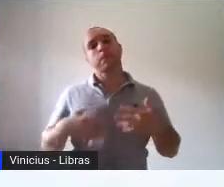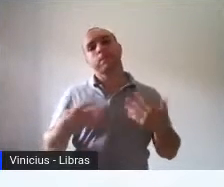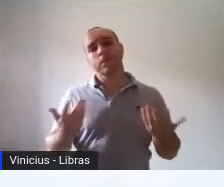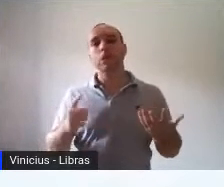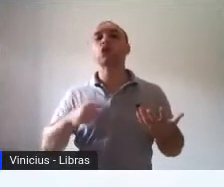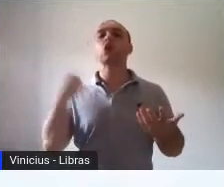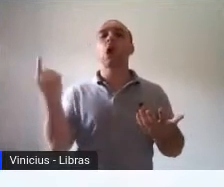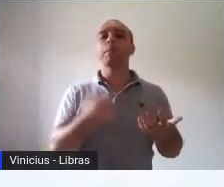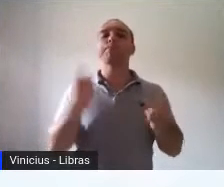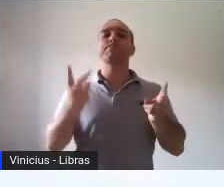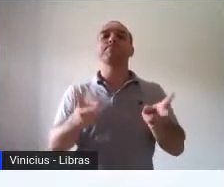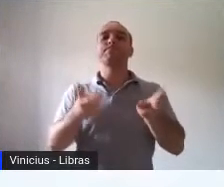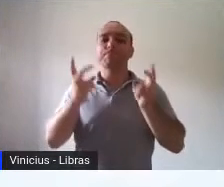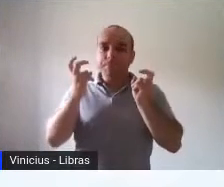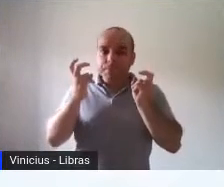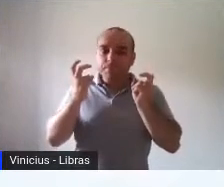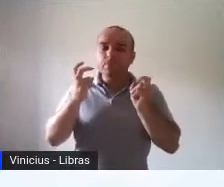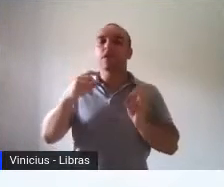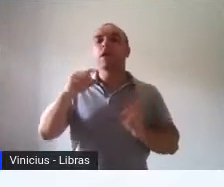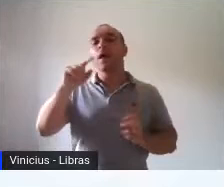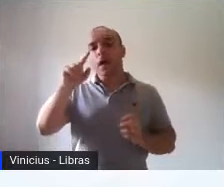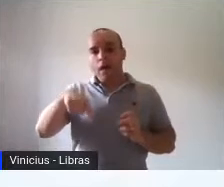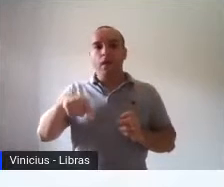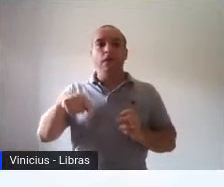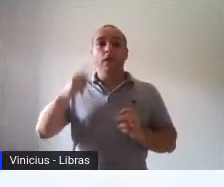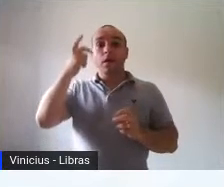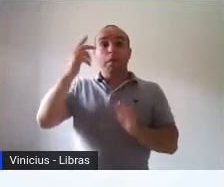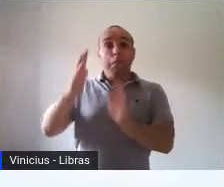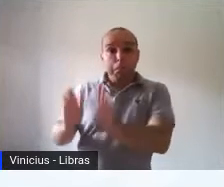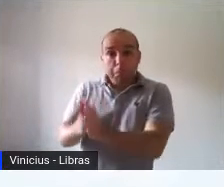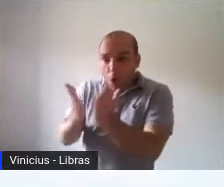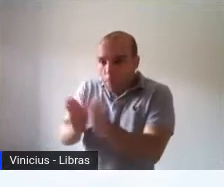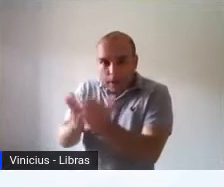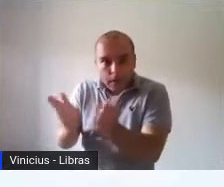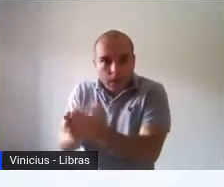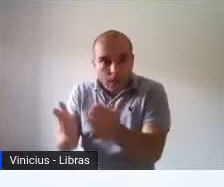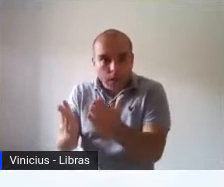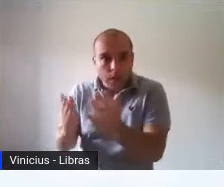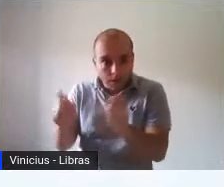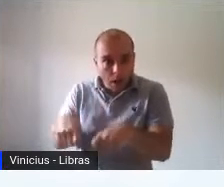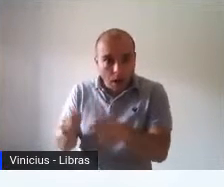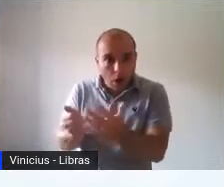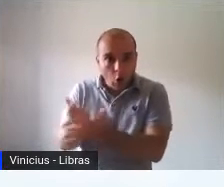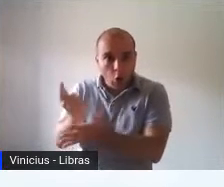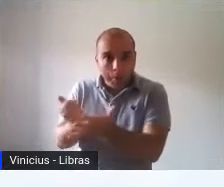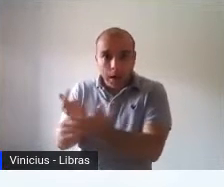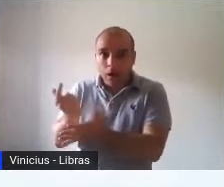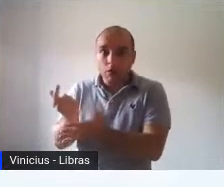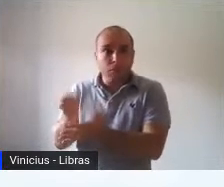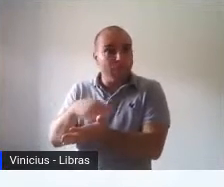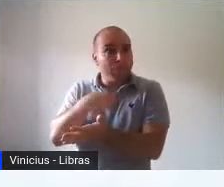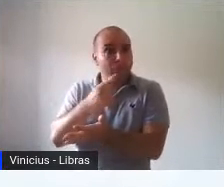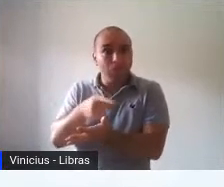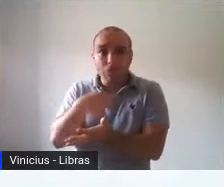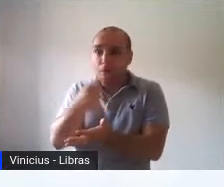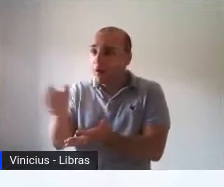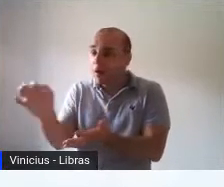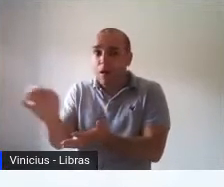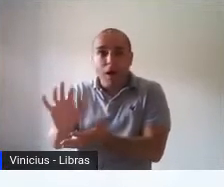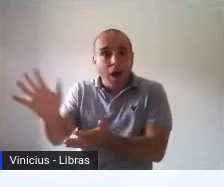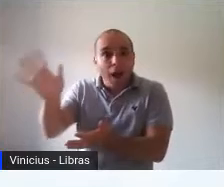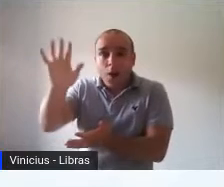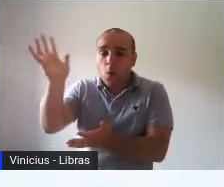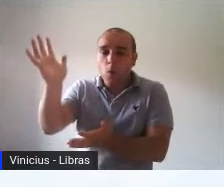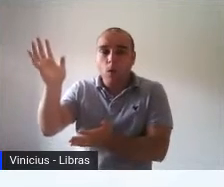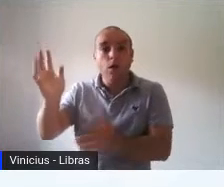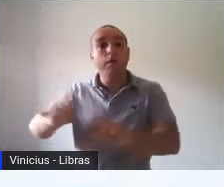de concentração de renda e aumento da pobreza, porque o pobre, a população de forma geral, está pagando mais, né? Em contrapartida,